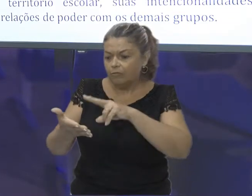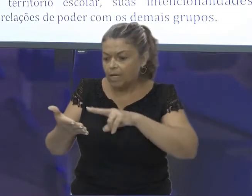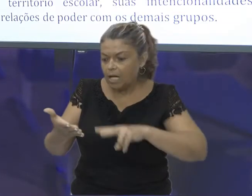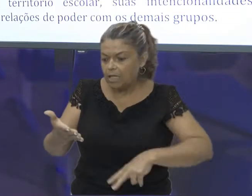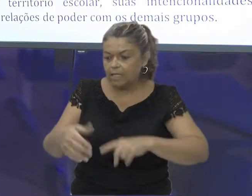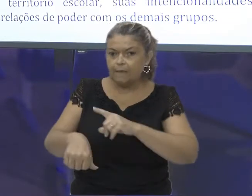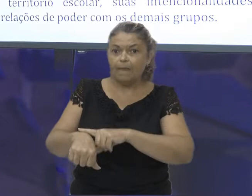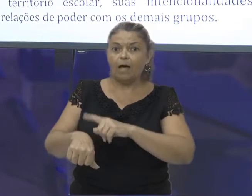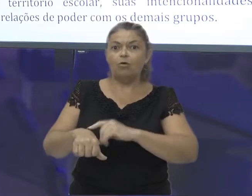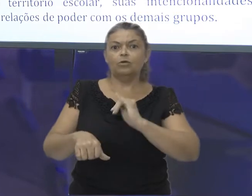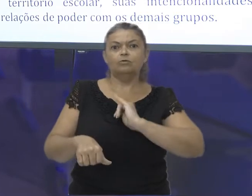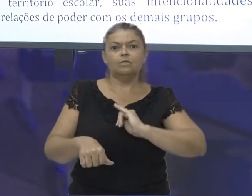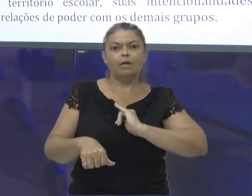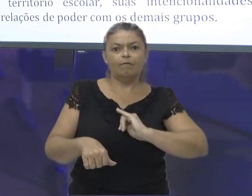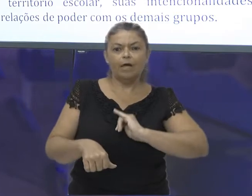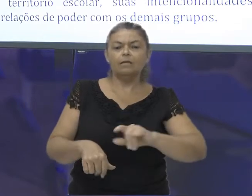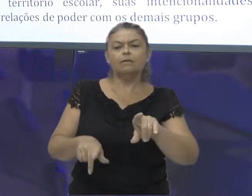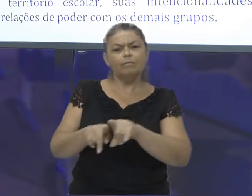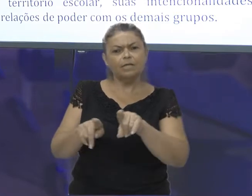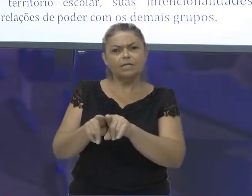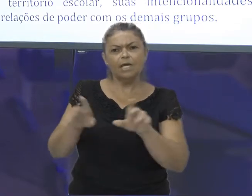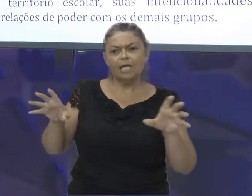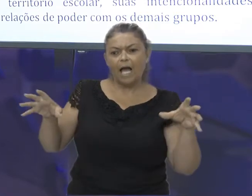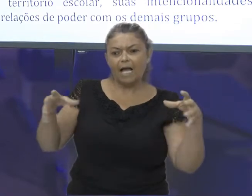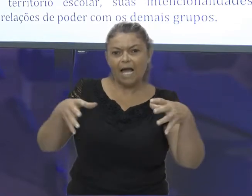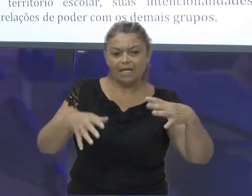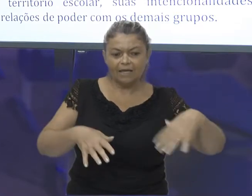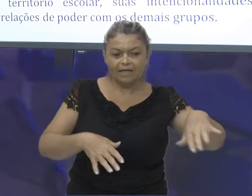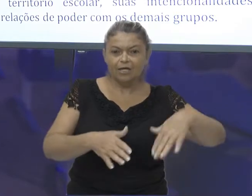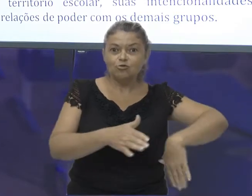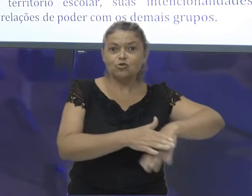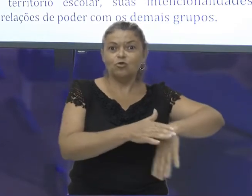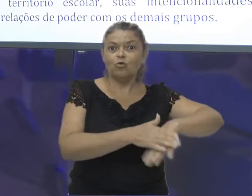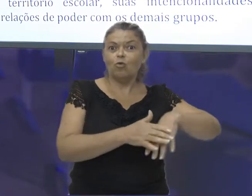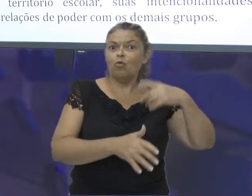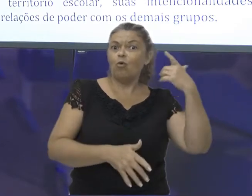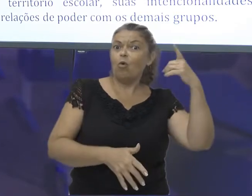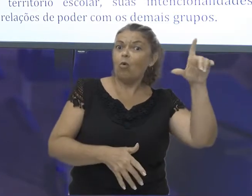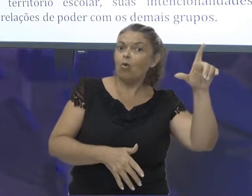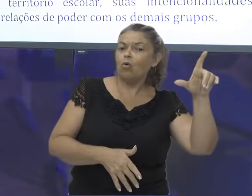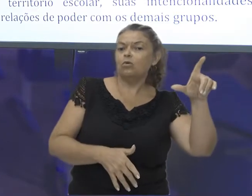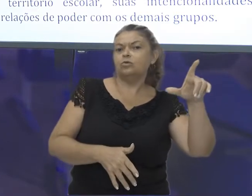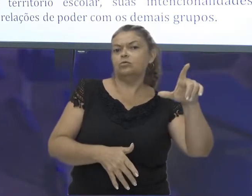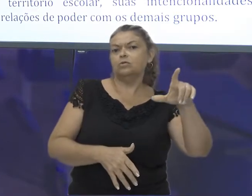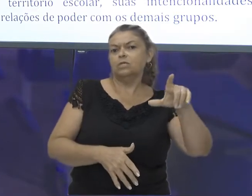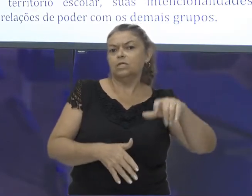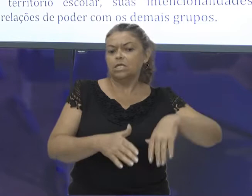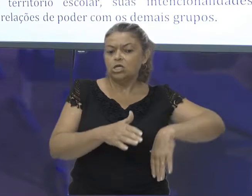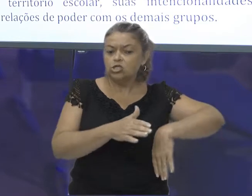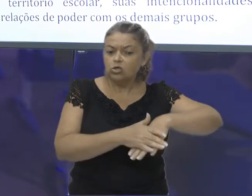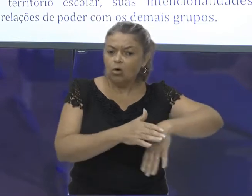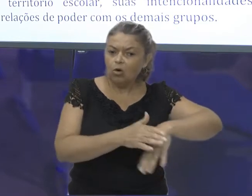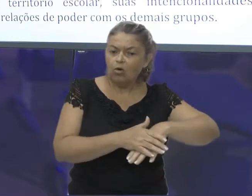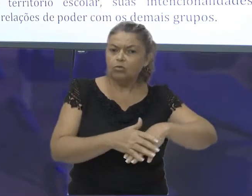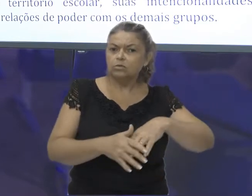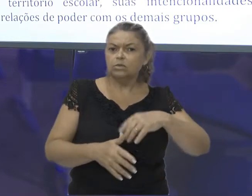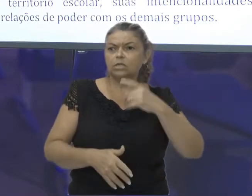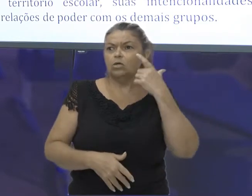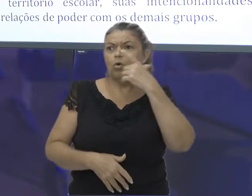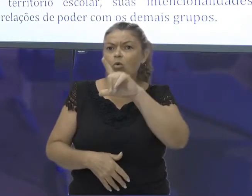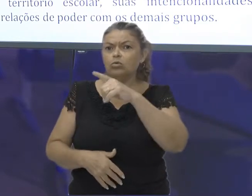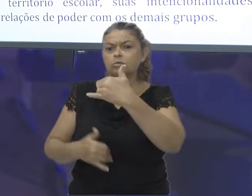do futebol, não é assim que acontece? Ou aqueles que vão jogar, outros que